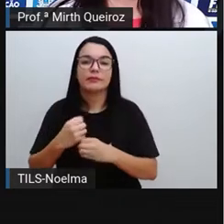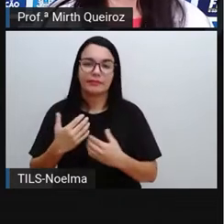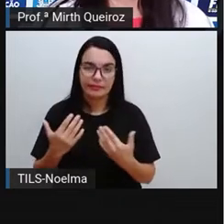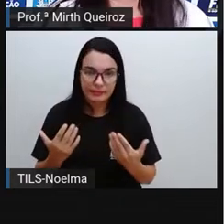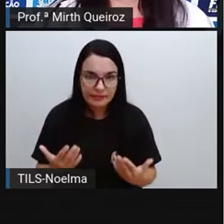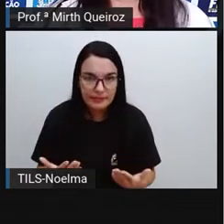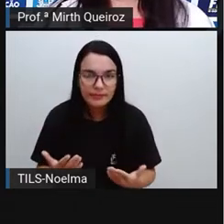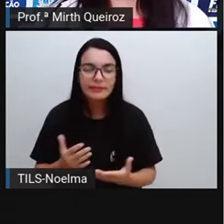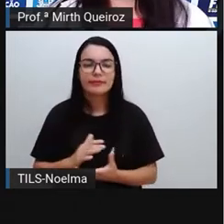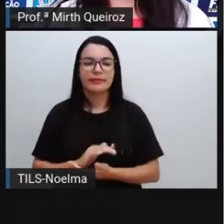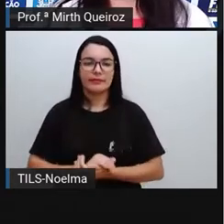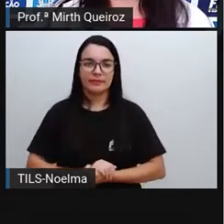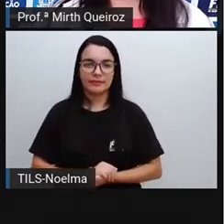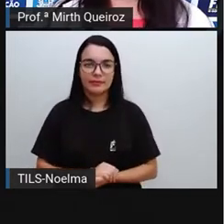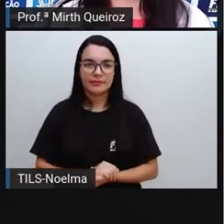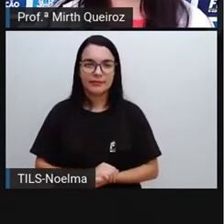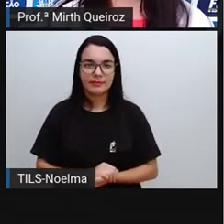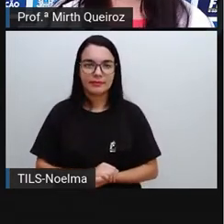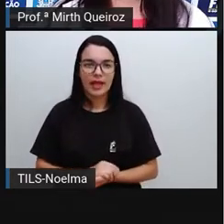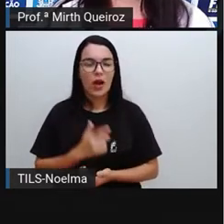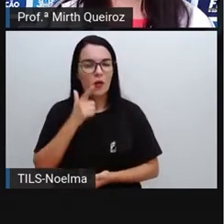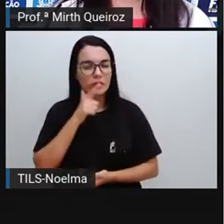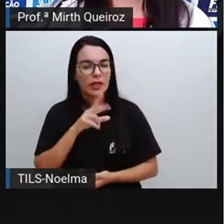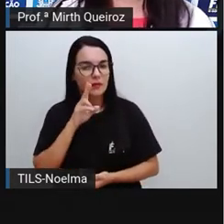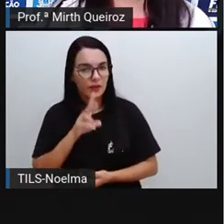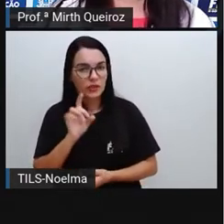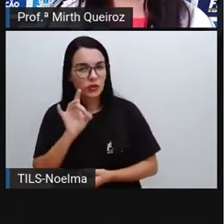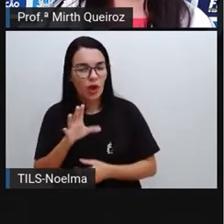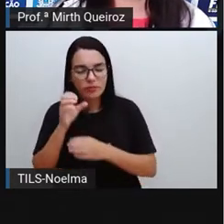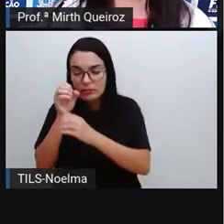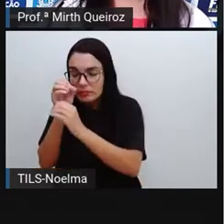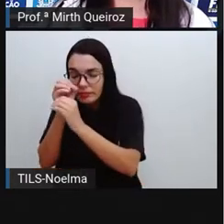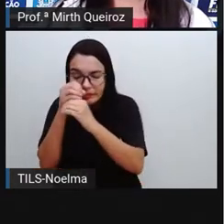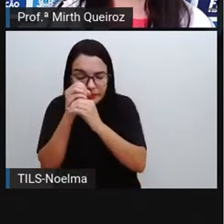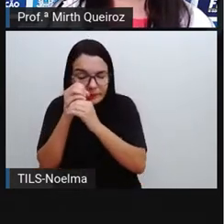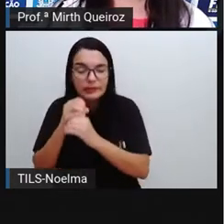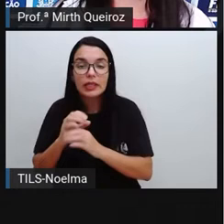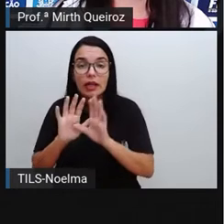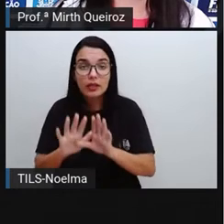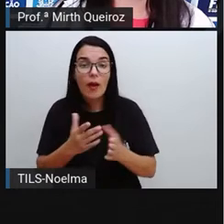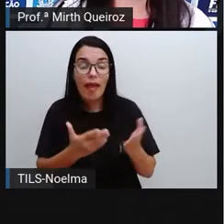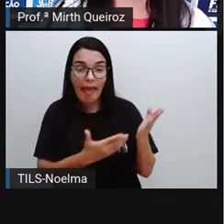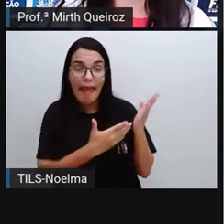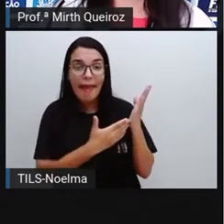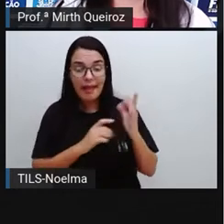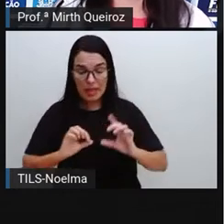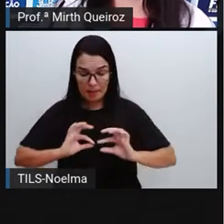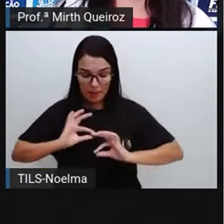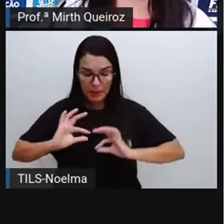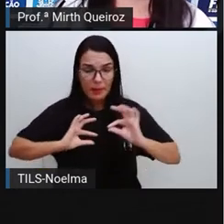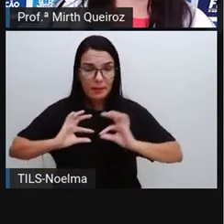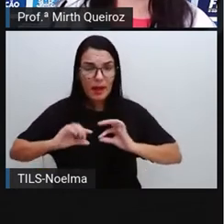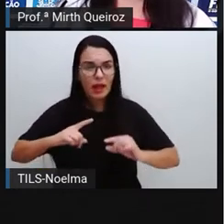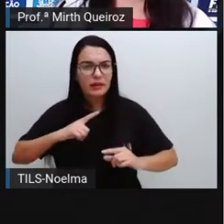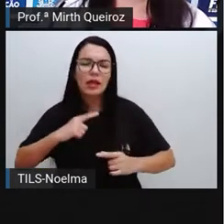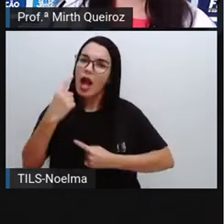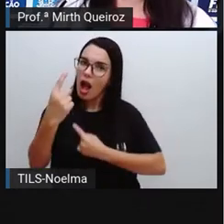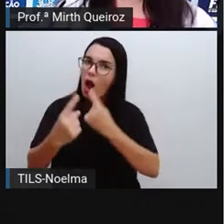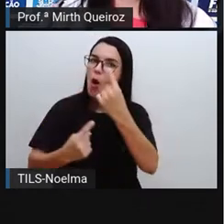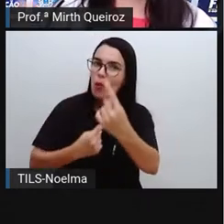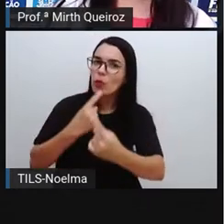uso de microscópio, certo? Então, esses micro-organismos, eles existem alguns que